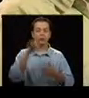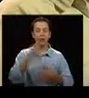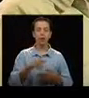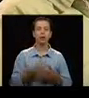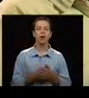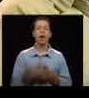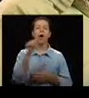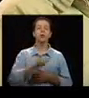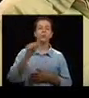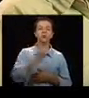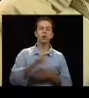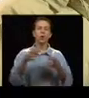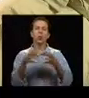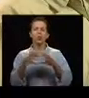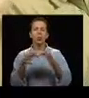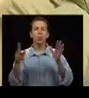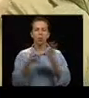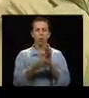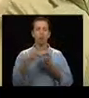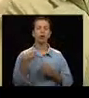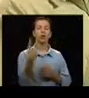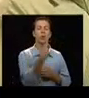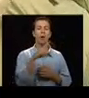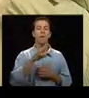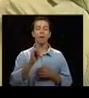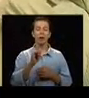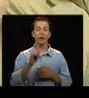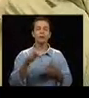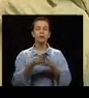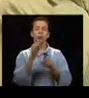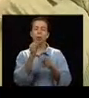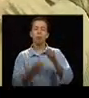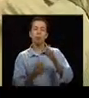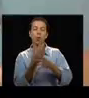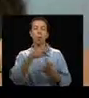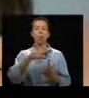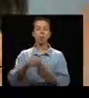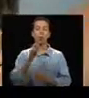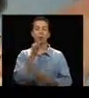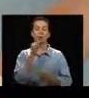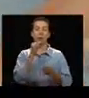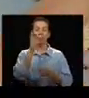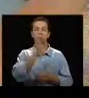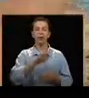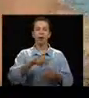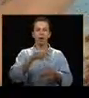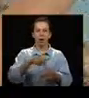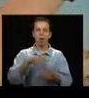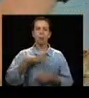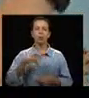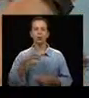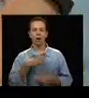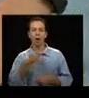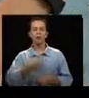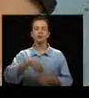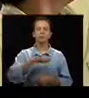são associações, grupos, instituições que vão se formando no mundo. Por exemplo, Portugal e Espanha. Em